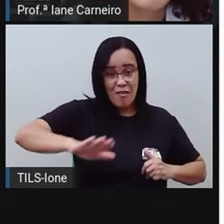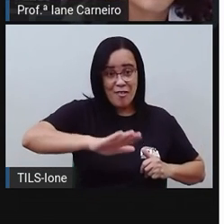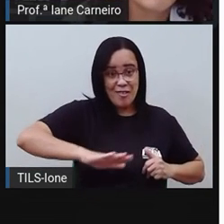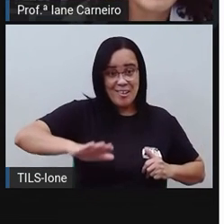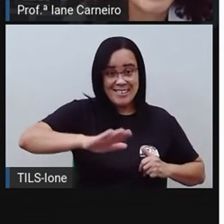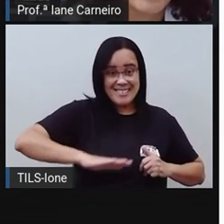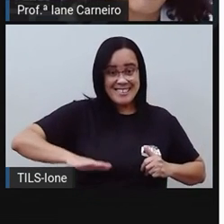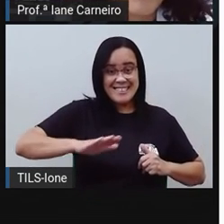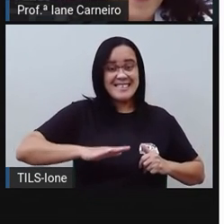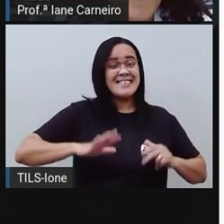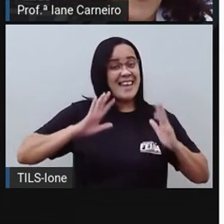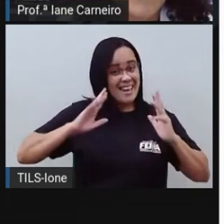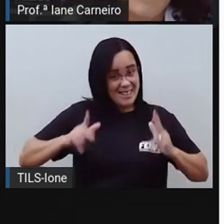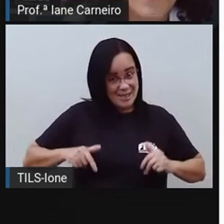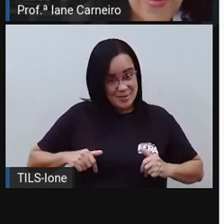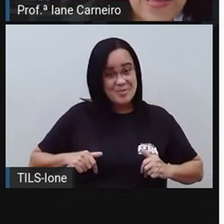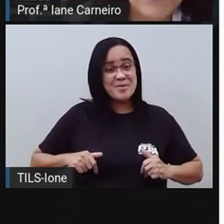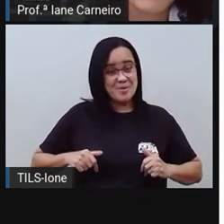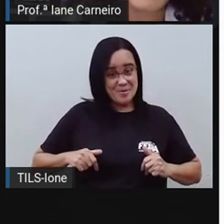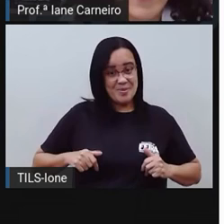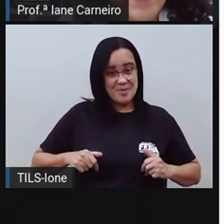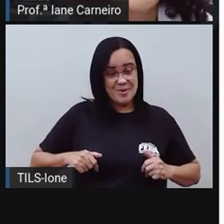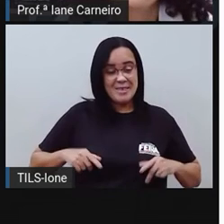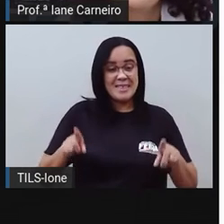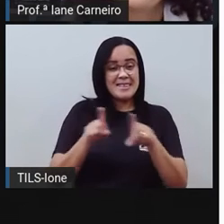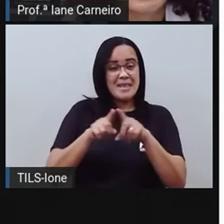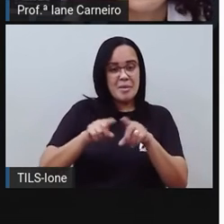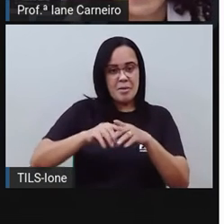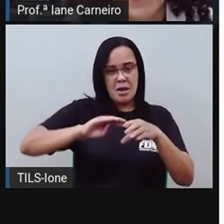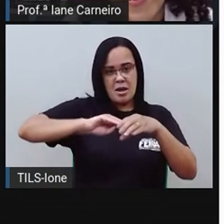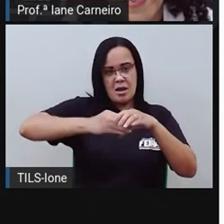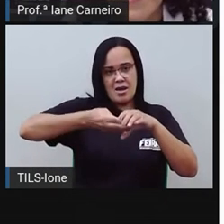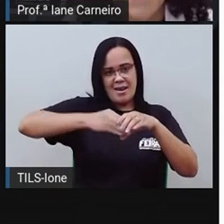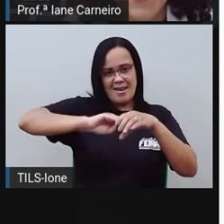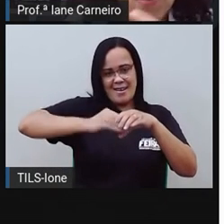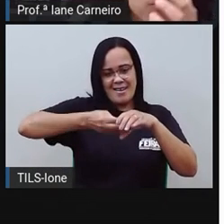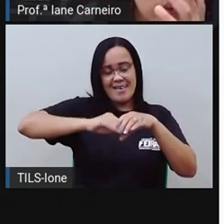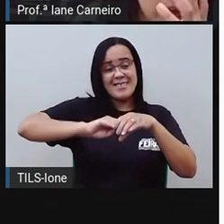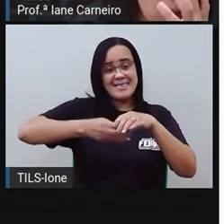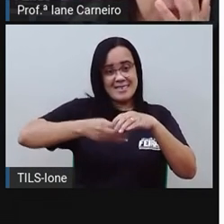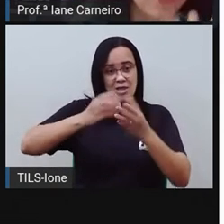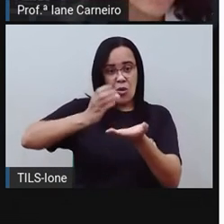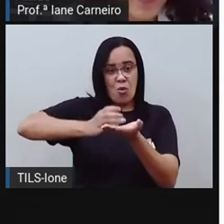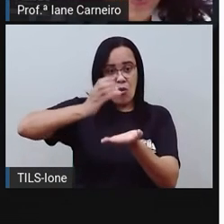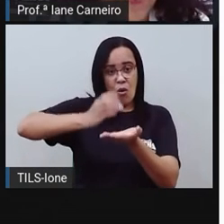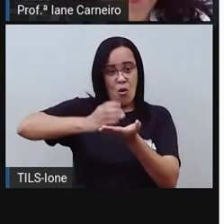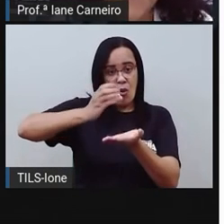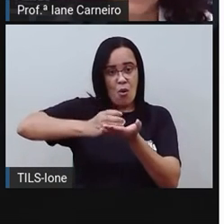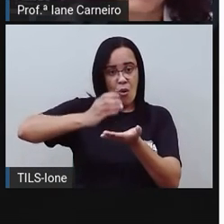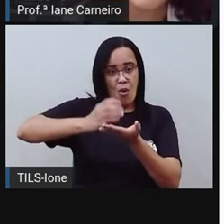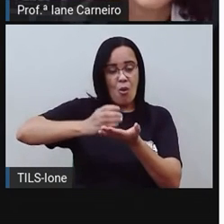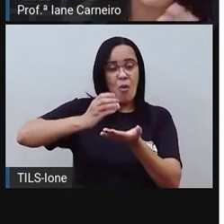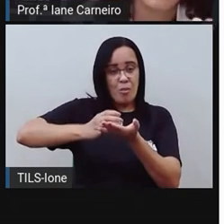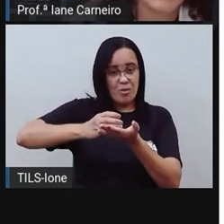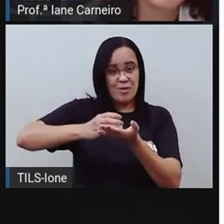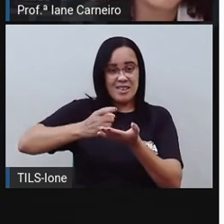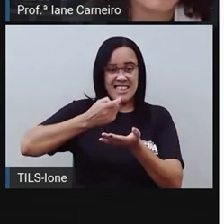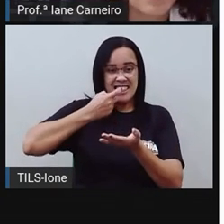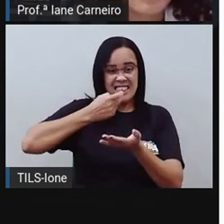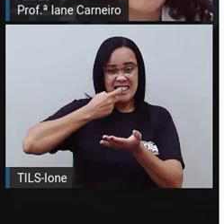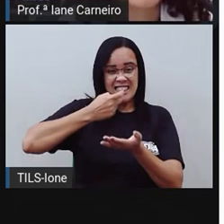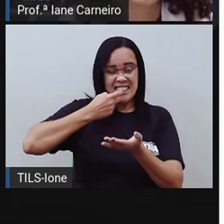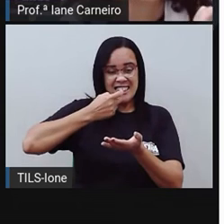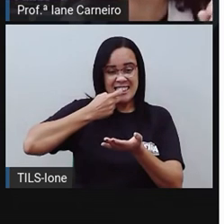né? Que você já consegue lavar o copo plástico, né? Na sua casa, a Pro não sugere o copo de vidro, né? Mas aí um copo